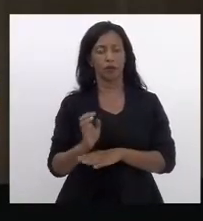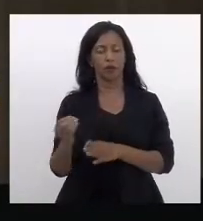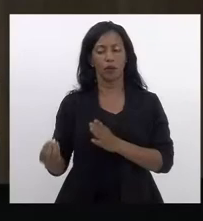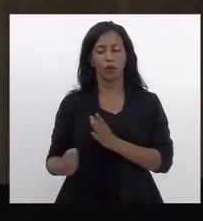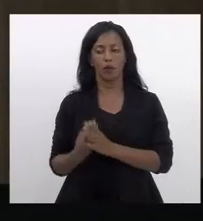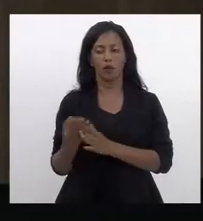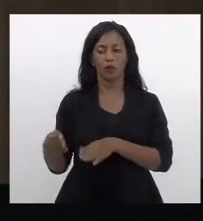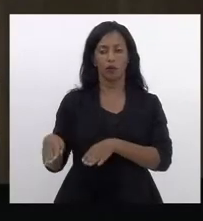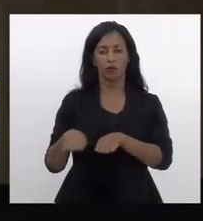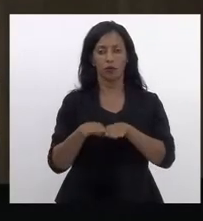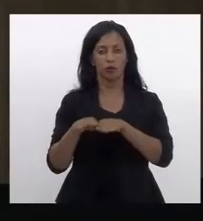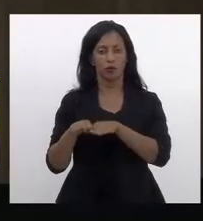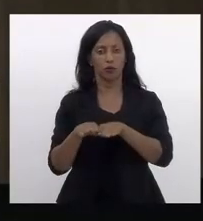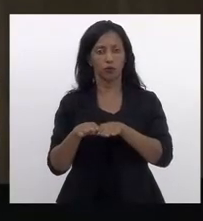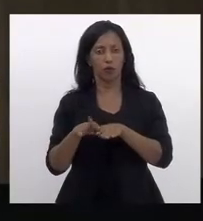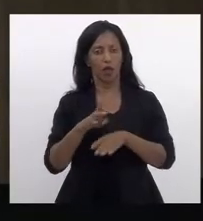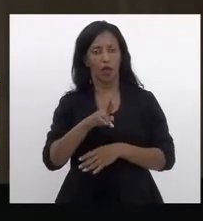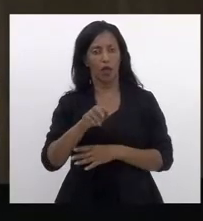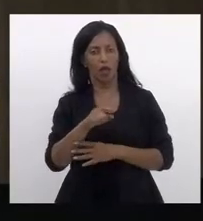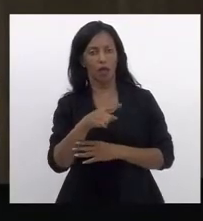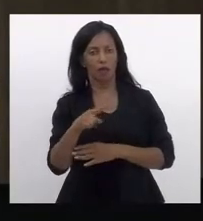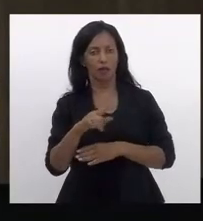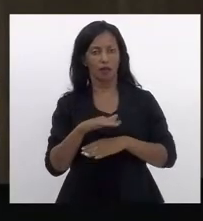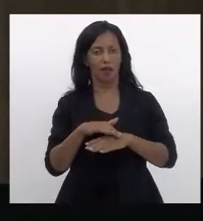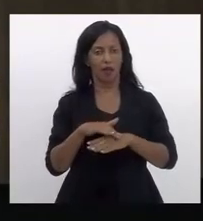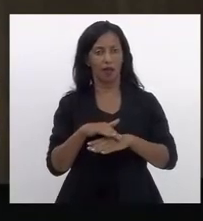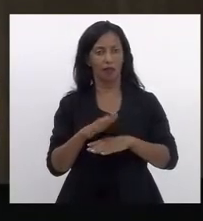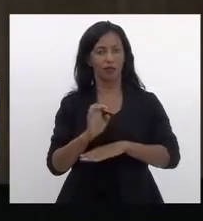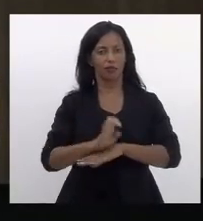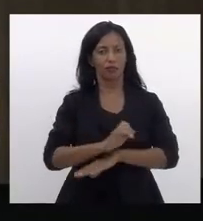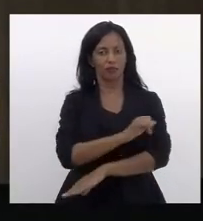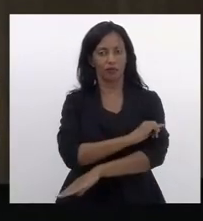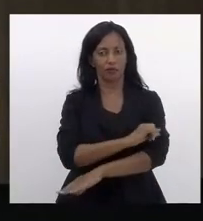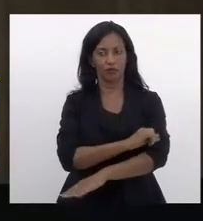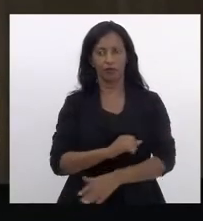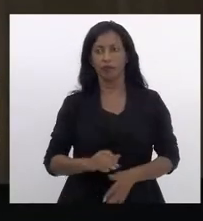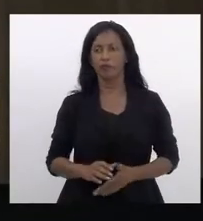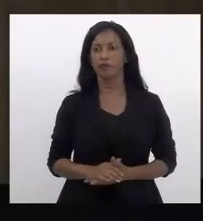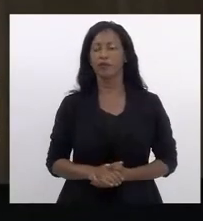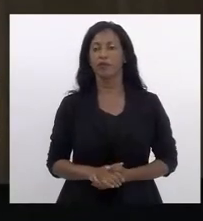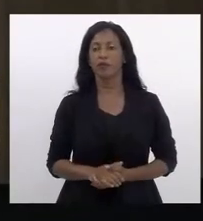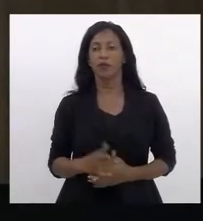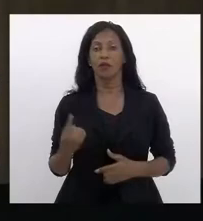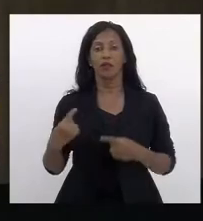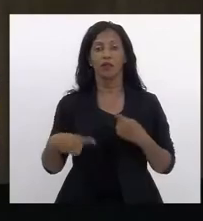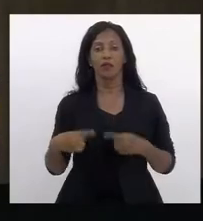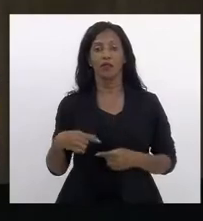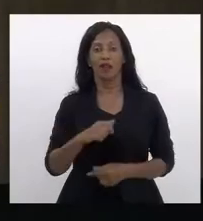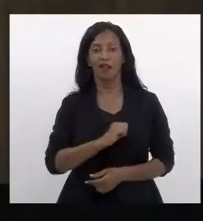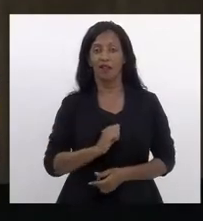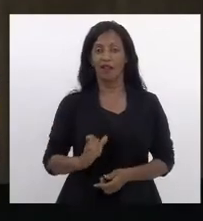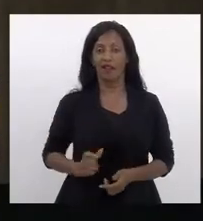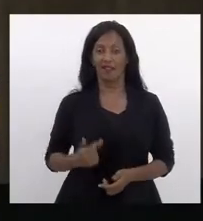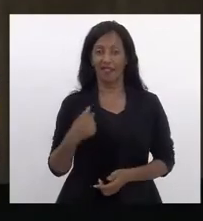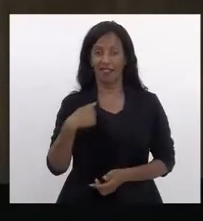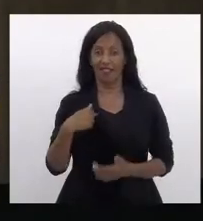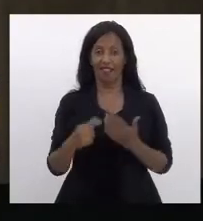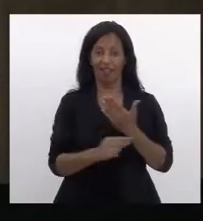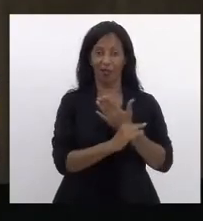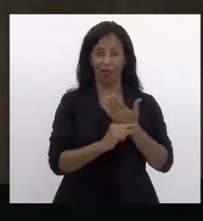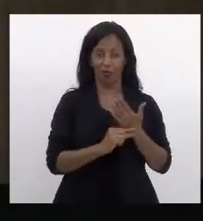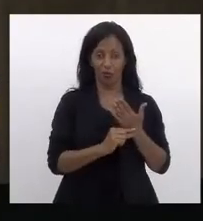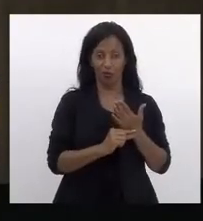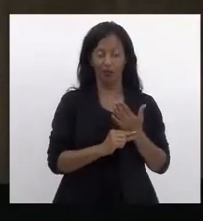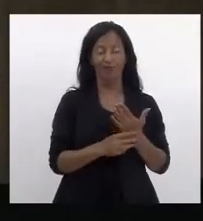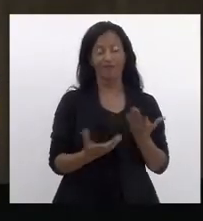de Igualdade Racial do Estado do Rio de Janeiro, e no que o deputado André Siciliano é o autor. No